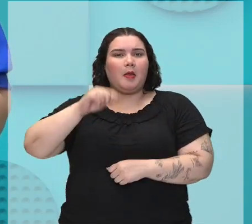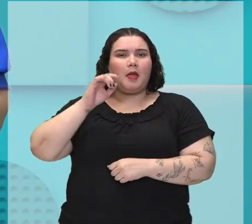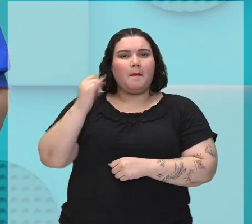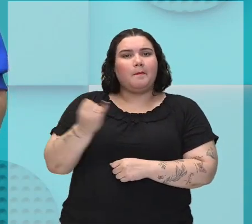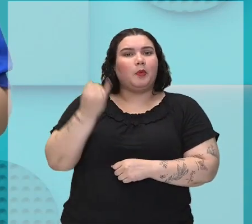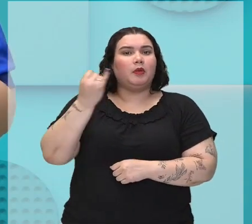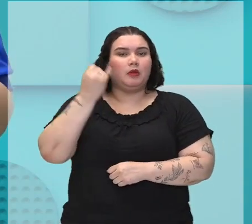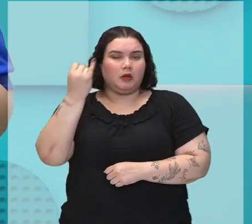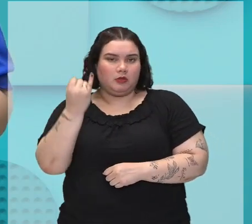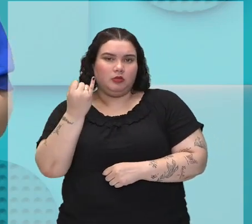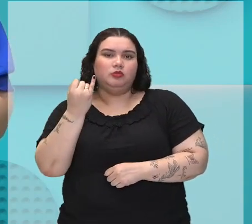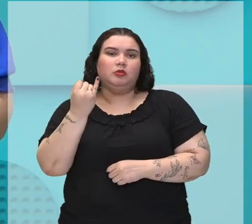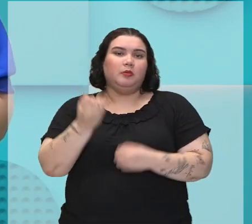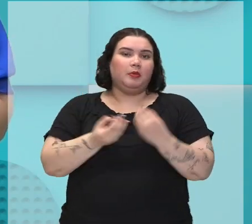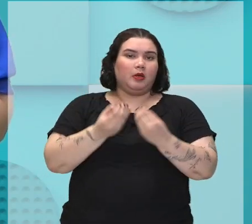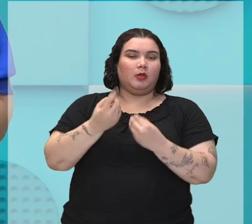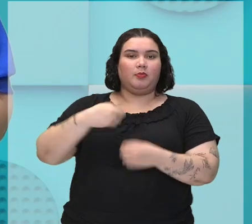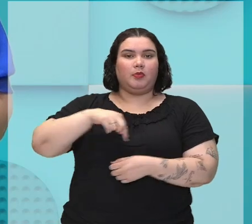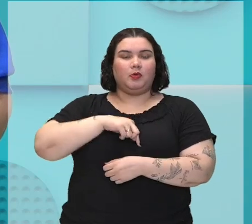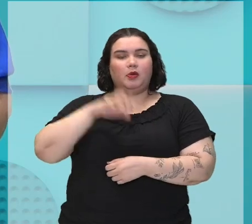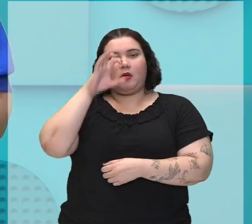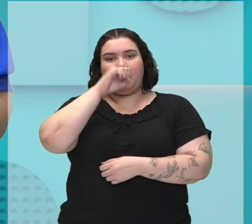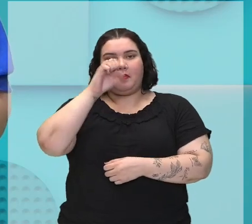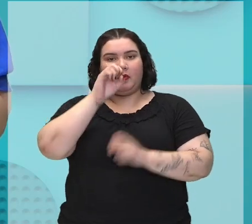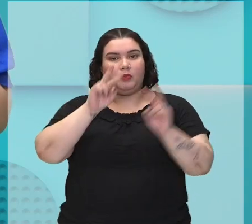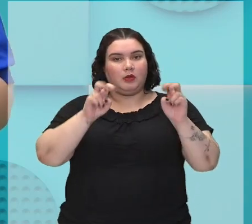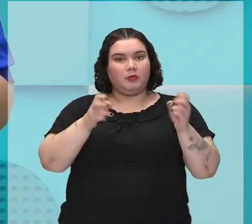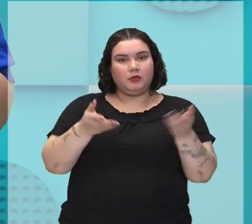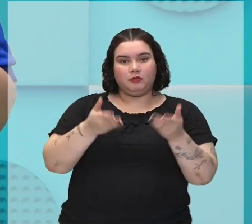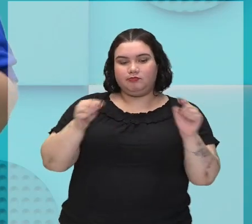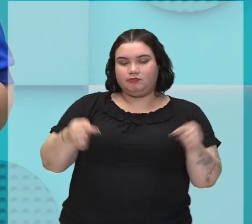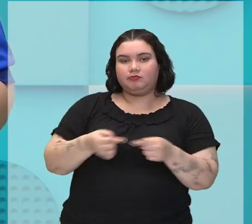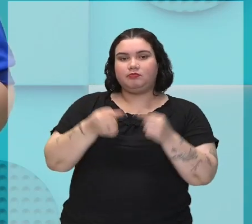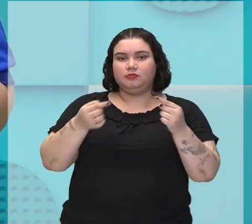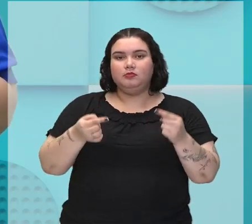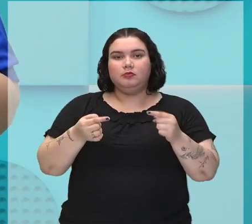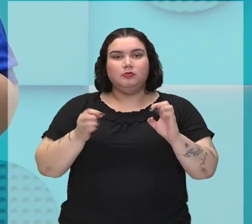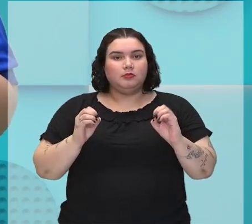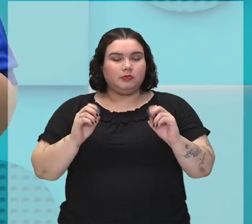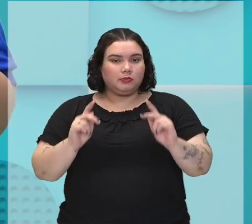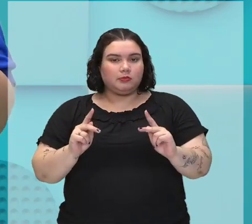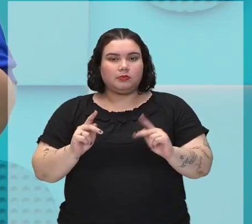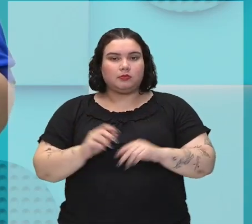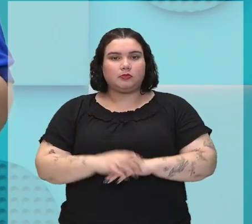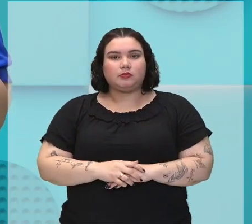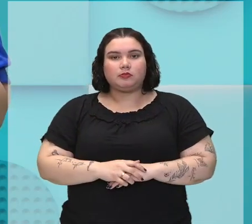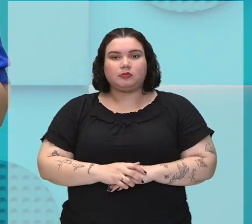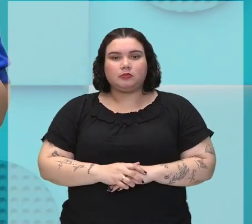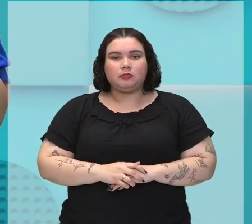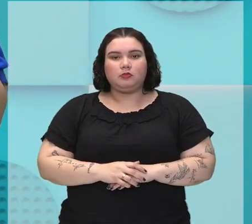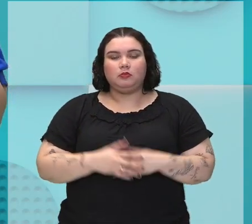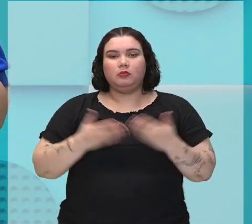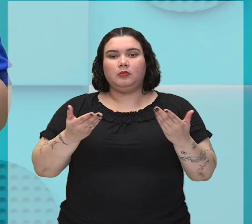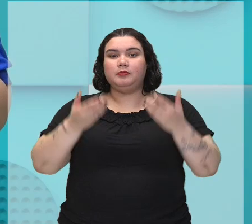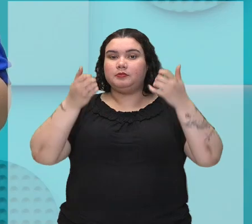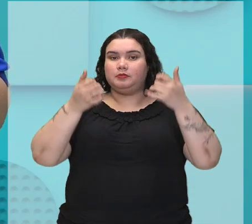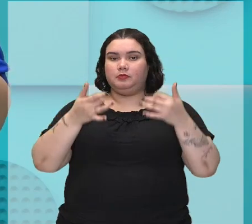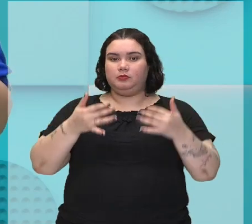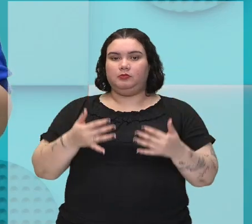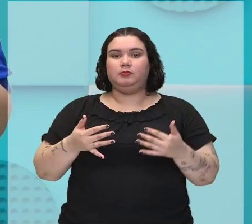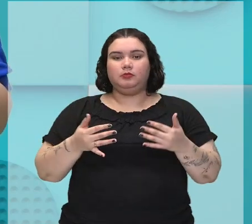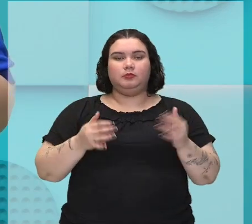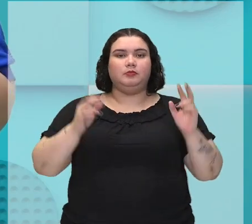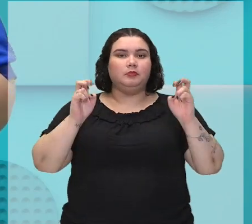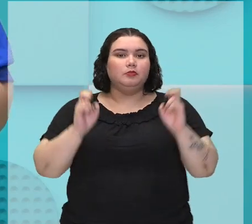peça-chave para a nossa aula de hoje, certinho? Com isso, se nós vamos falar sobre